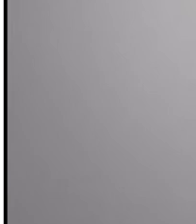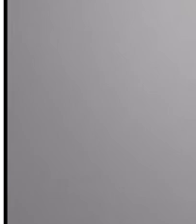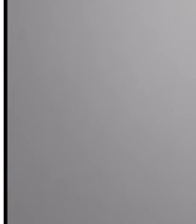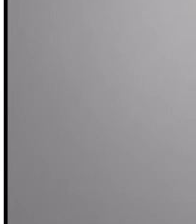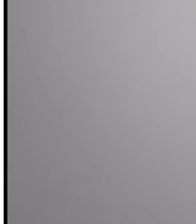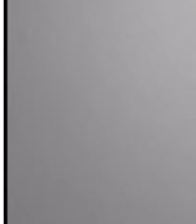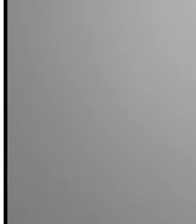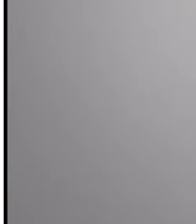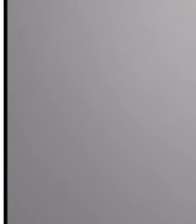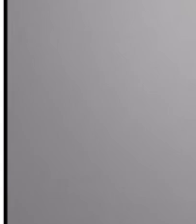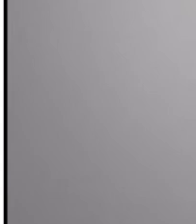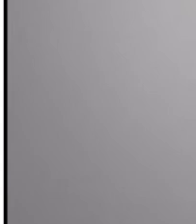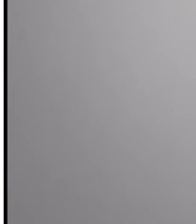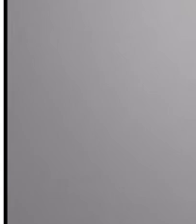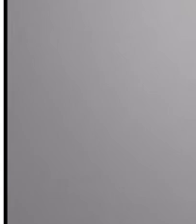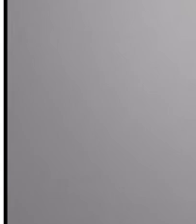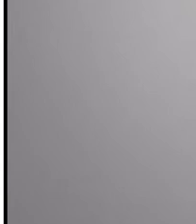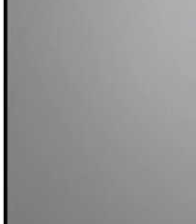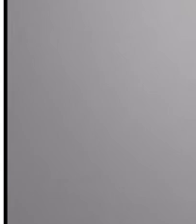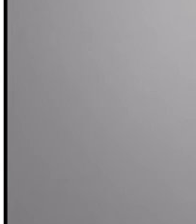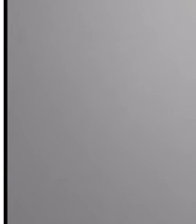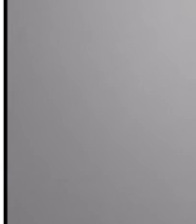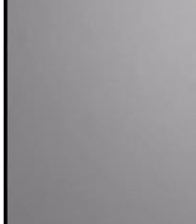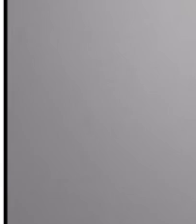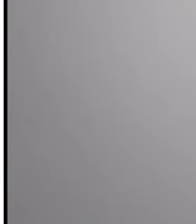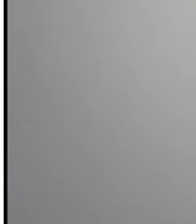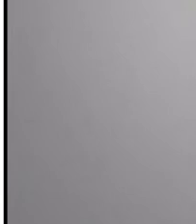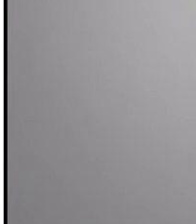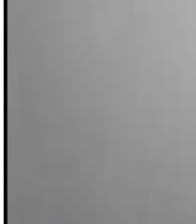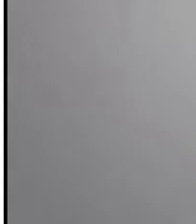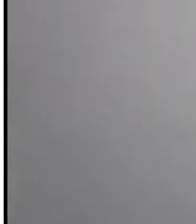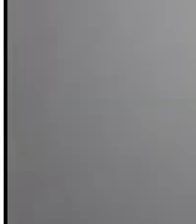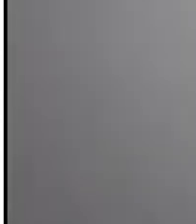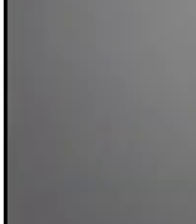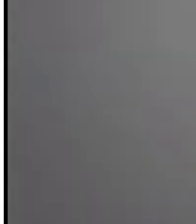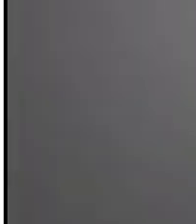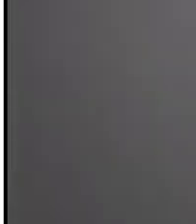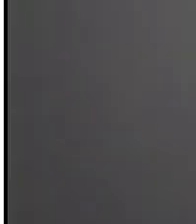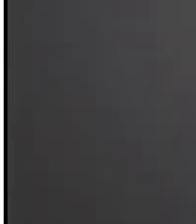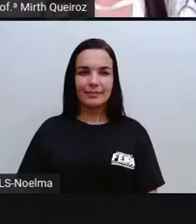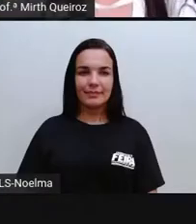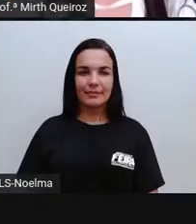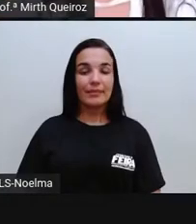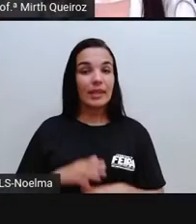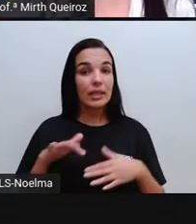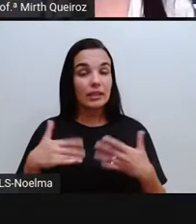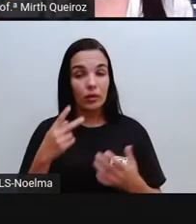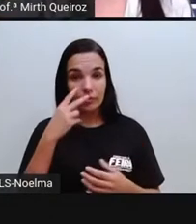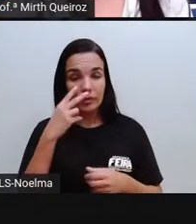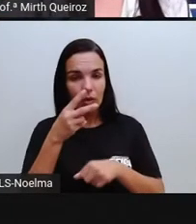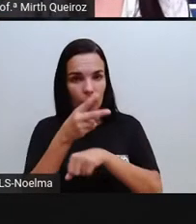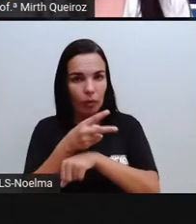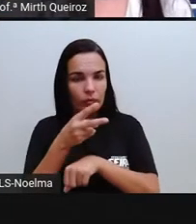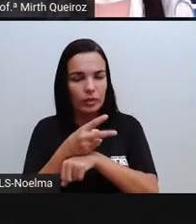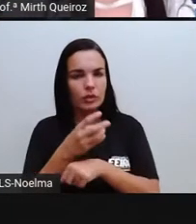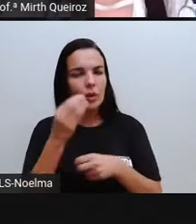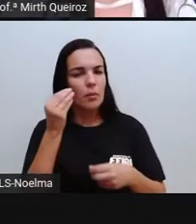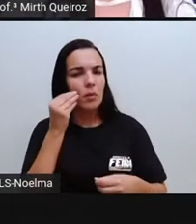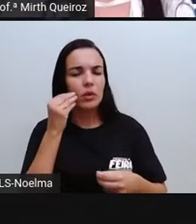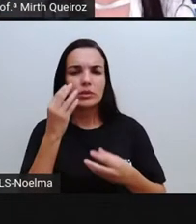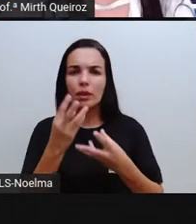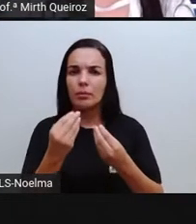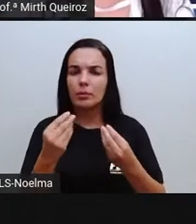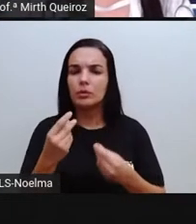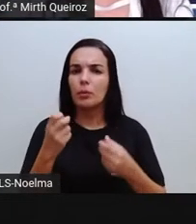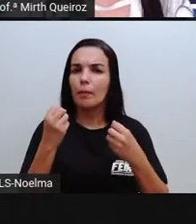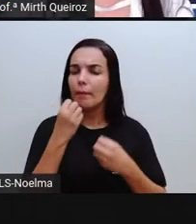nossos recursos não são infinitos, e a nossa economia não deve funcionar pensando que sejam. Esse vídeo descreve muito bem o